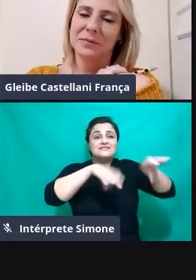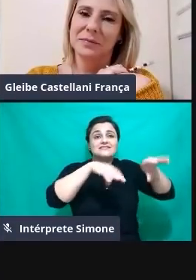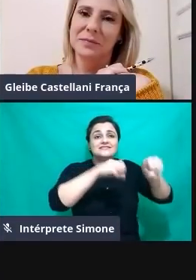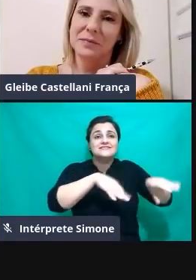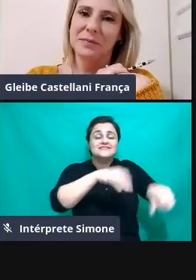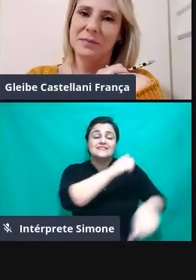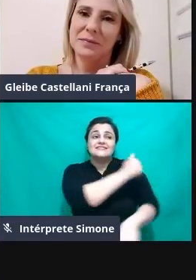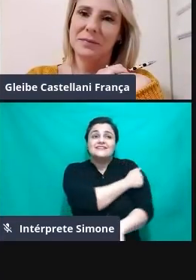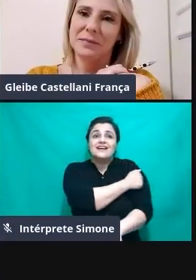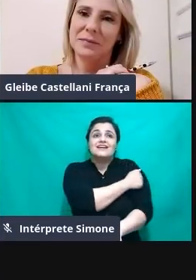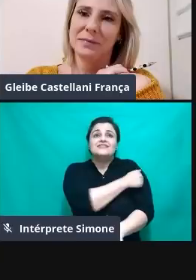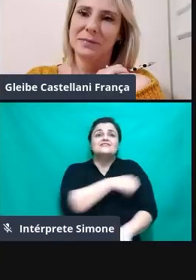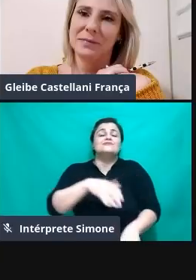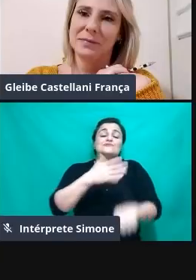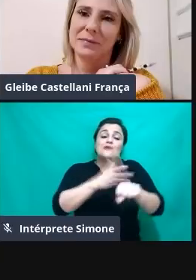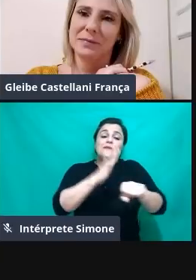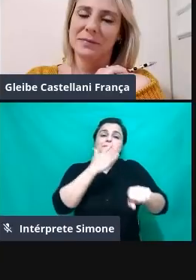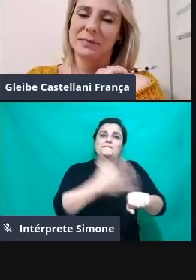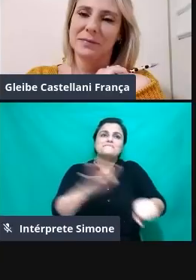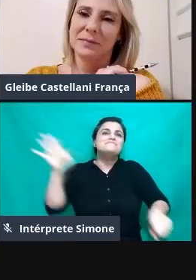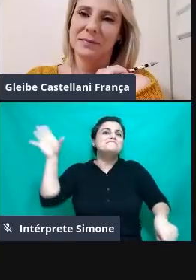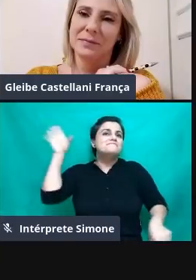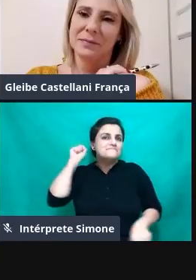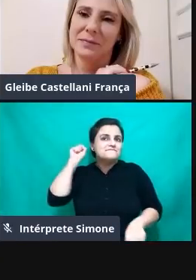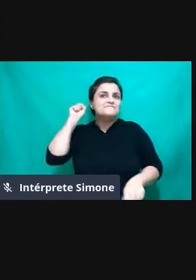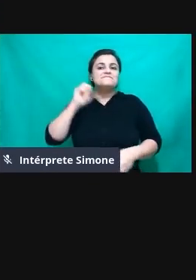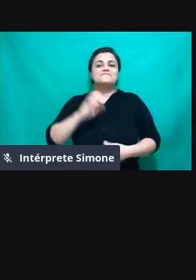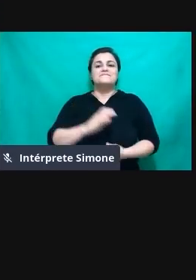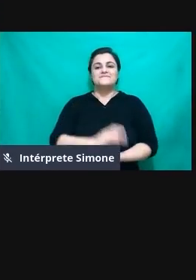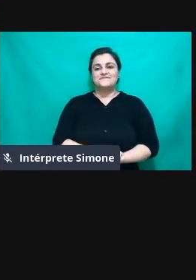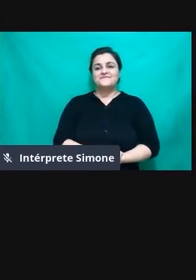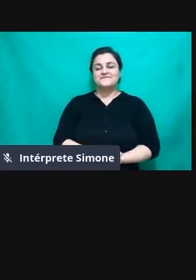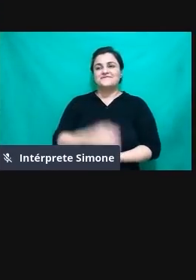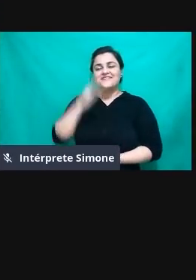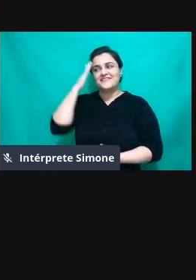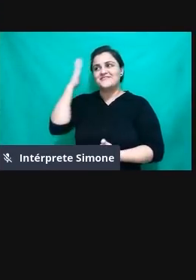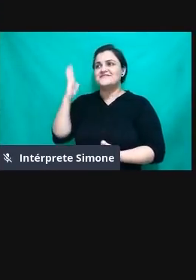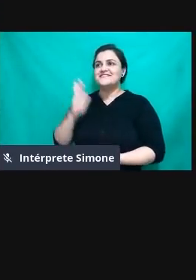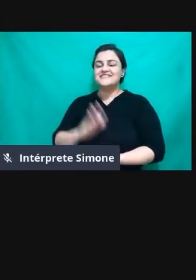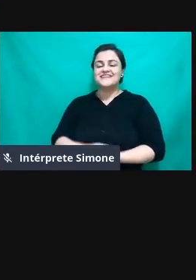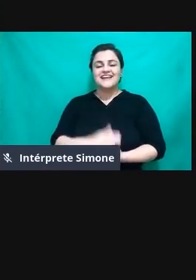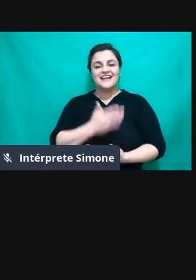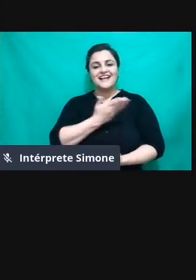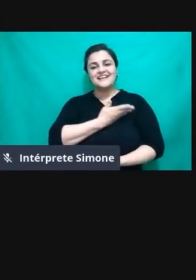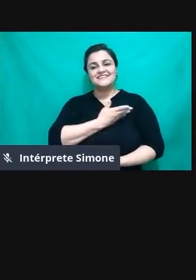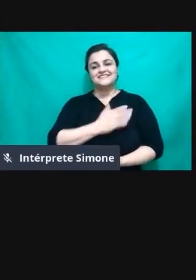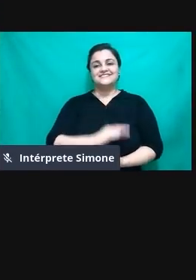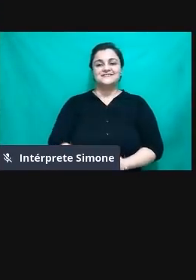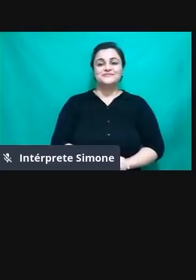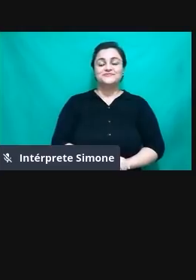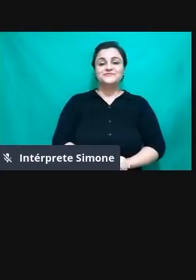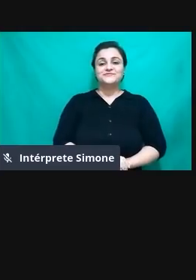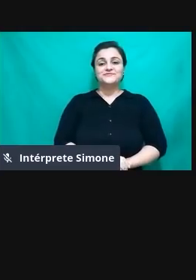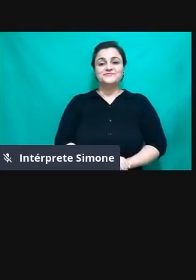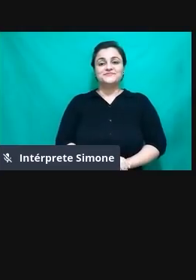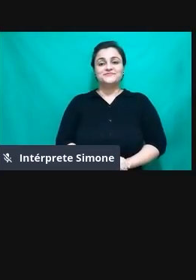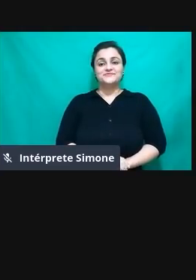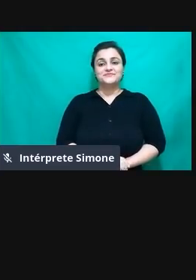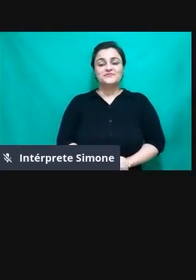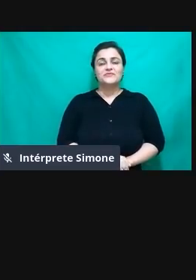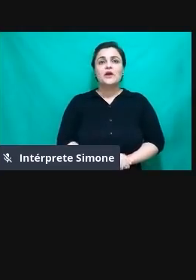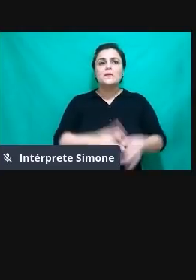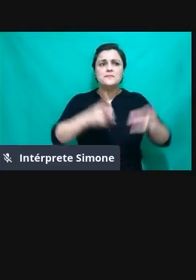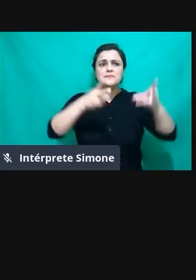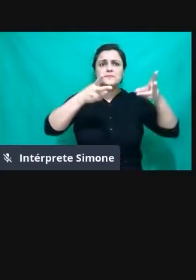É isso aí. Obrigada pela participação aí de vocês. Então, nós vemos que isso é muito